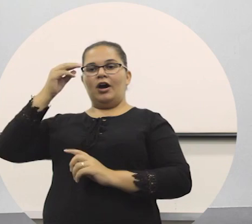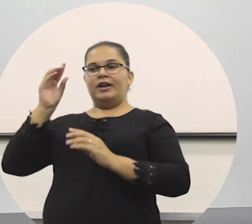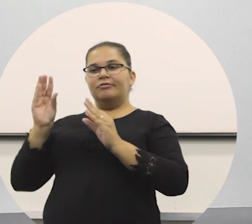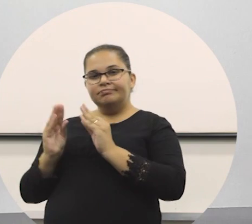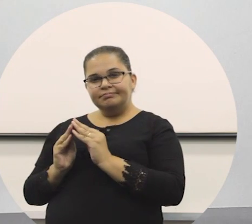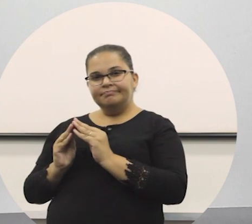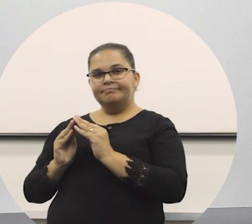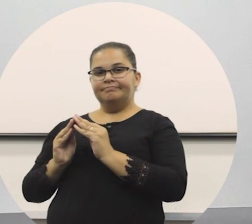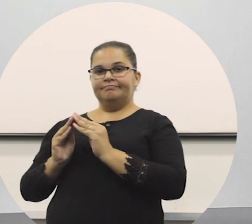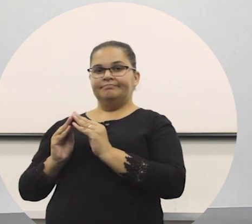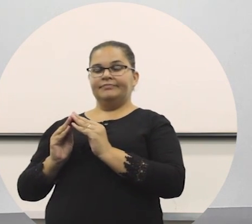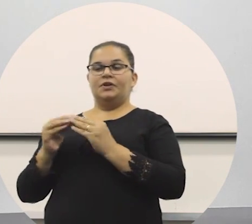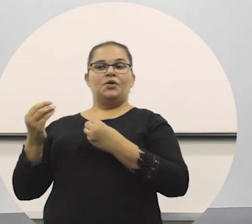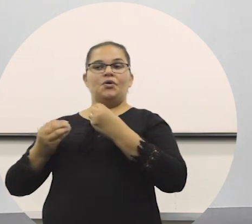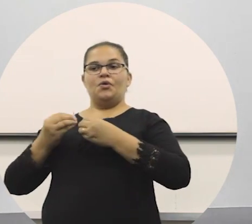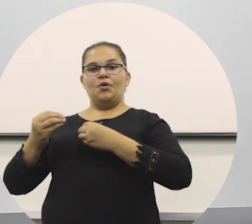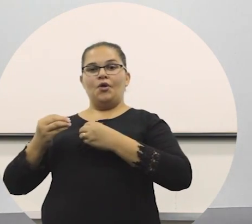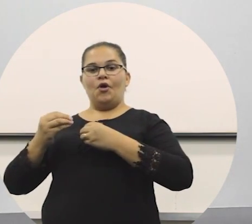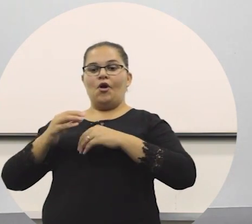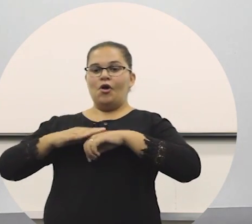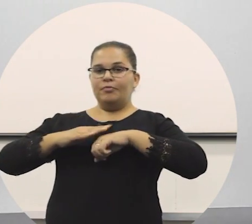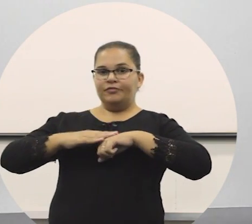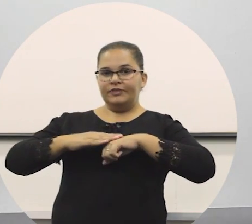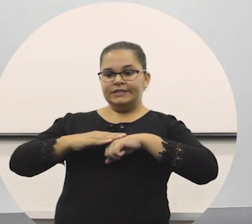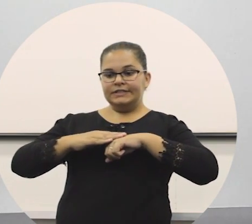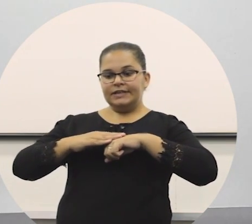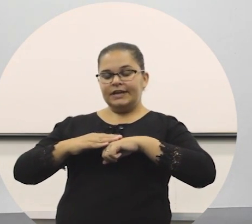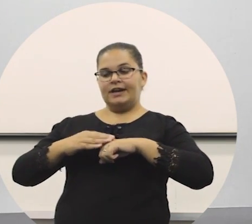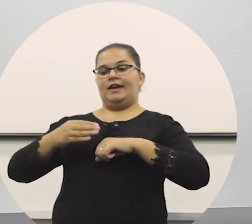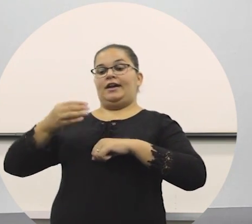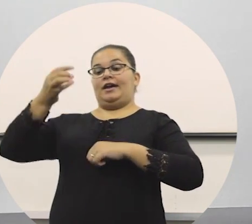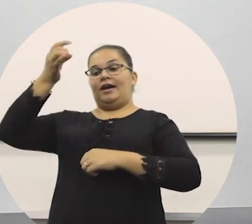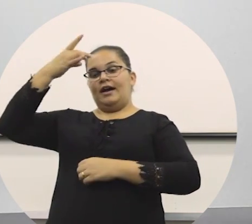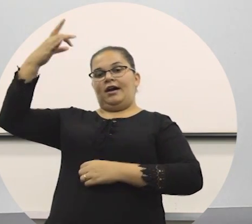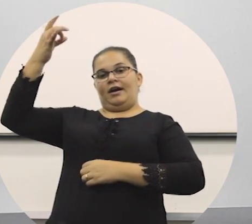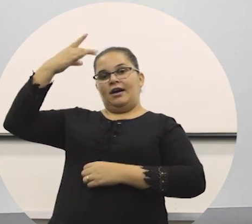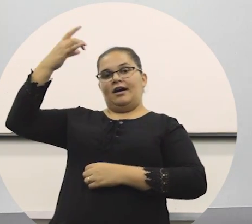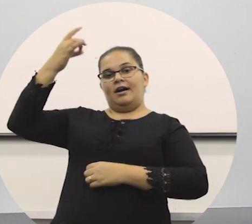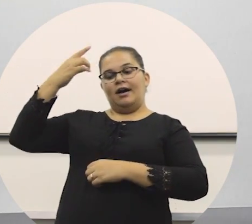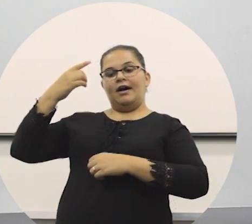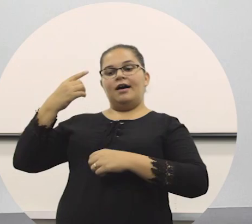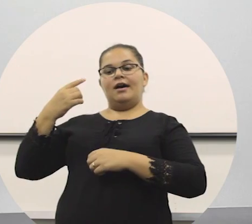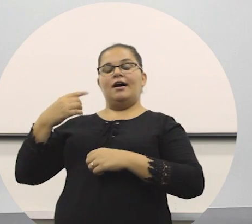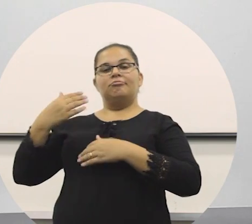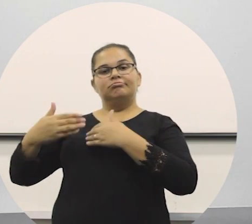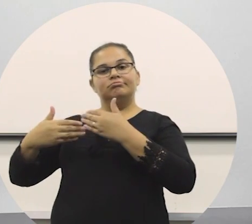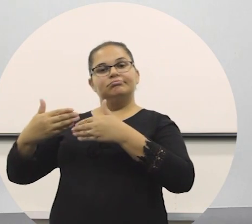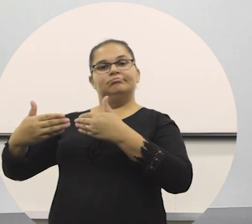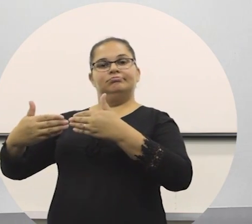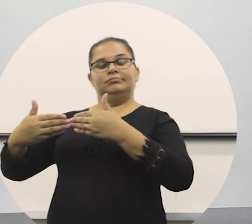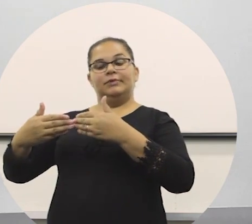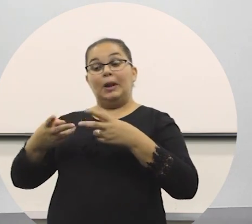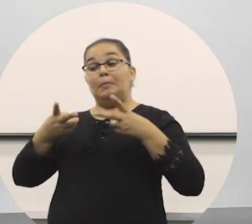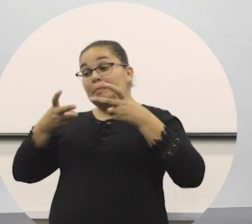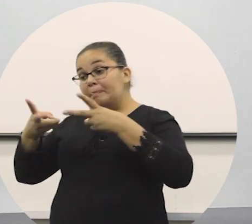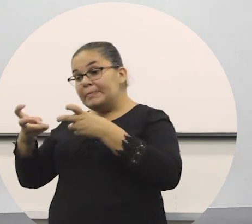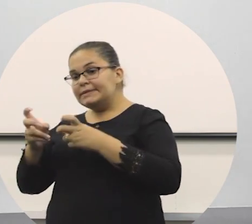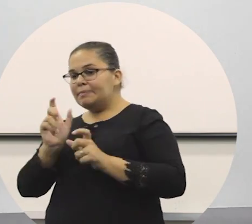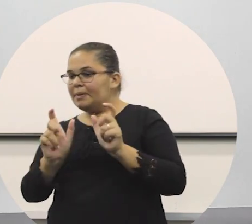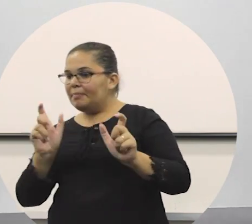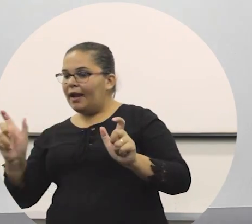memória operacional. Ela mantém informações estocadas momentaneamente para a gente fazer esse processo de reconhecimento das